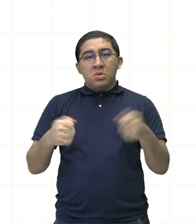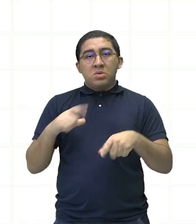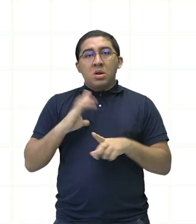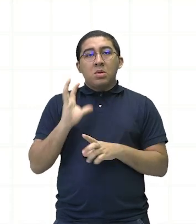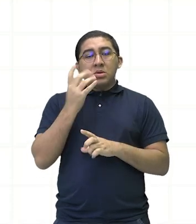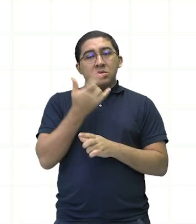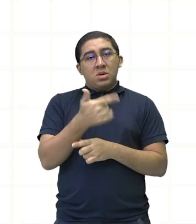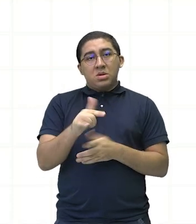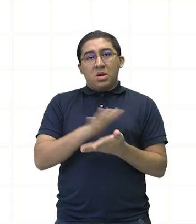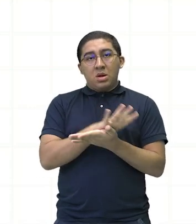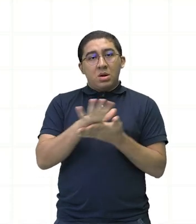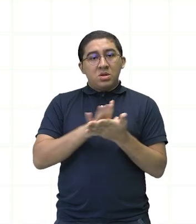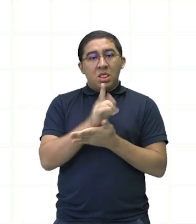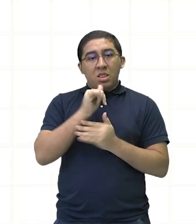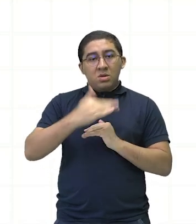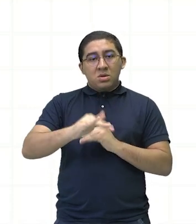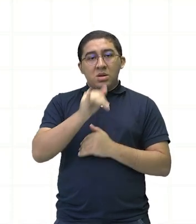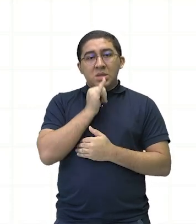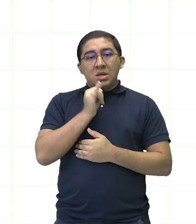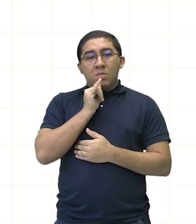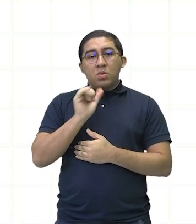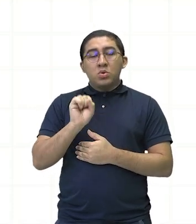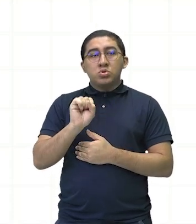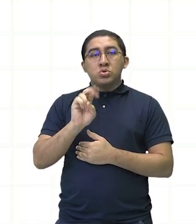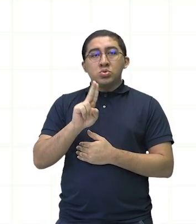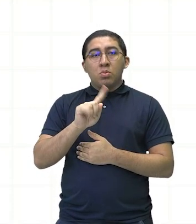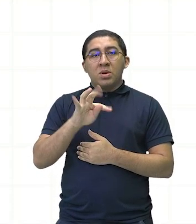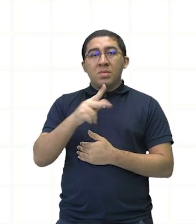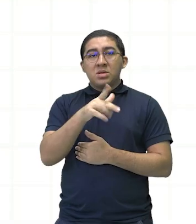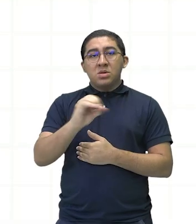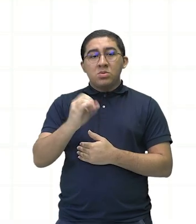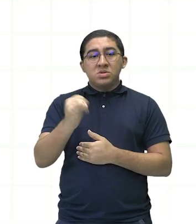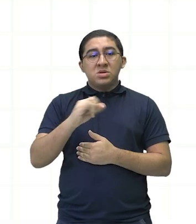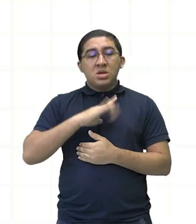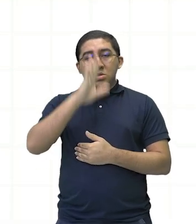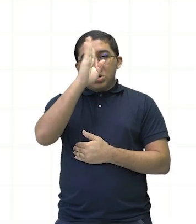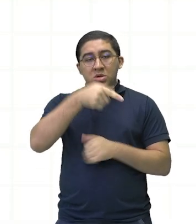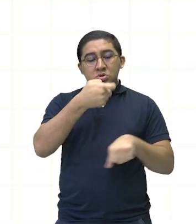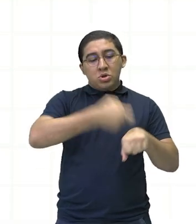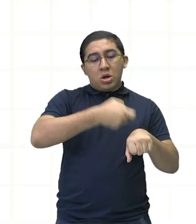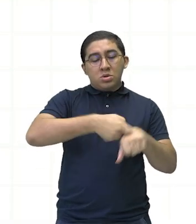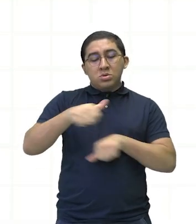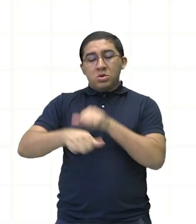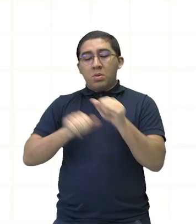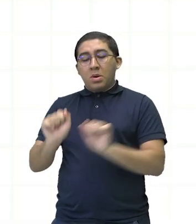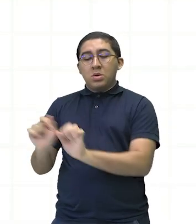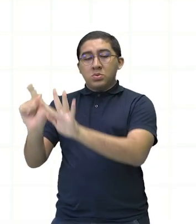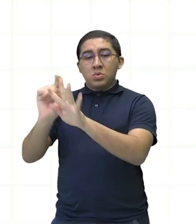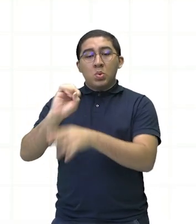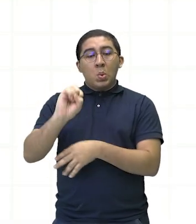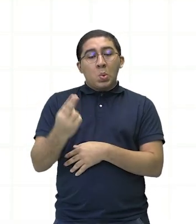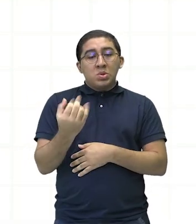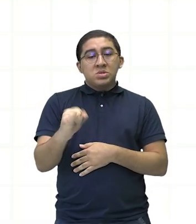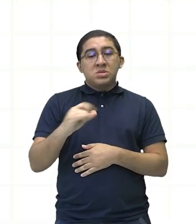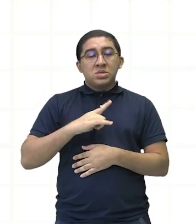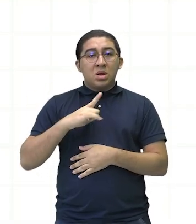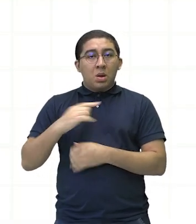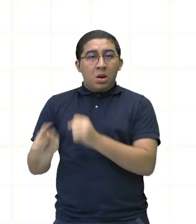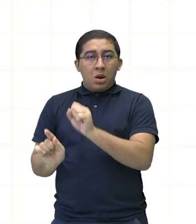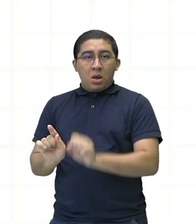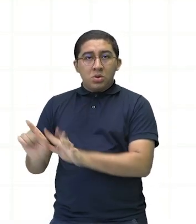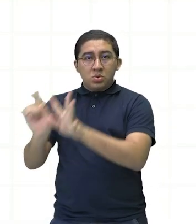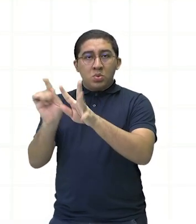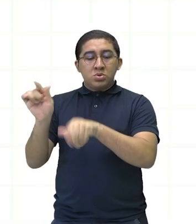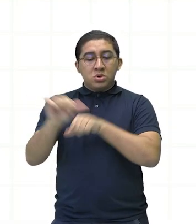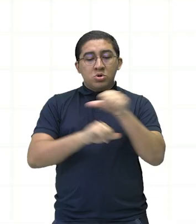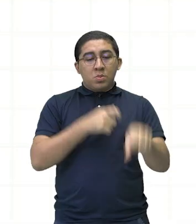sem passar pelo estado líquido, que é a sublimação, quando ela vai direto do sólido para o gasoso, ou quando ela vai do gasoso